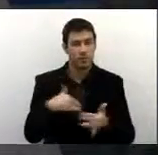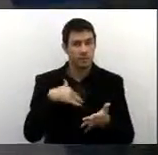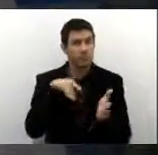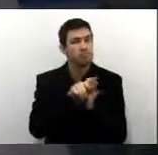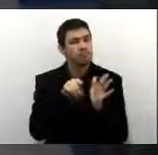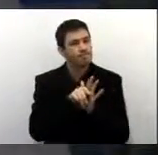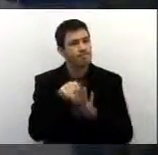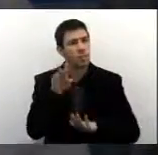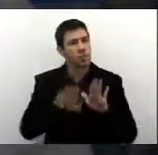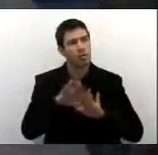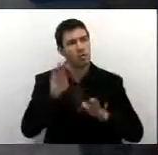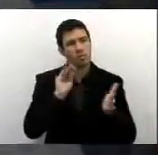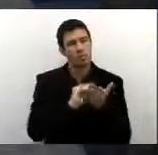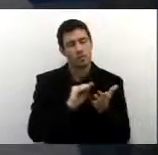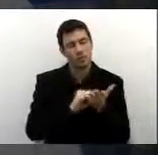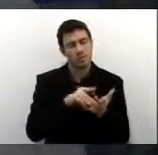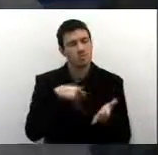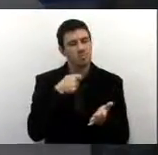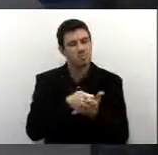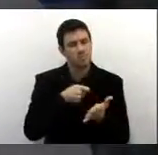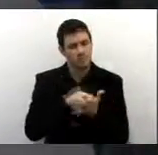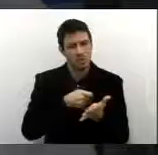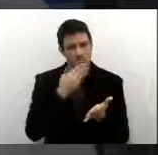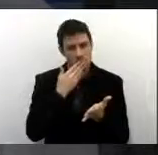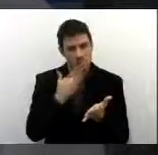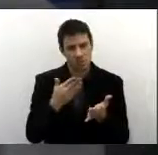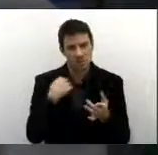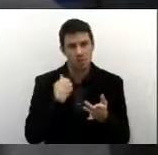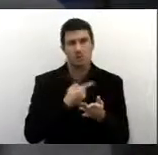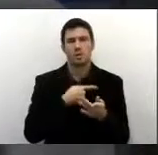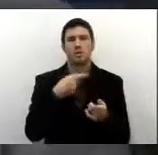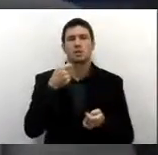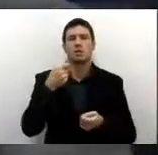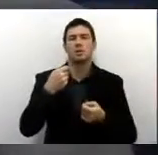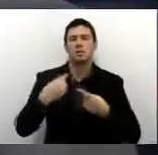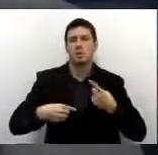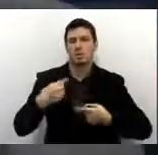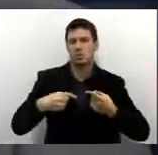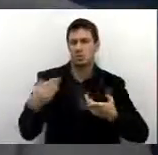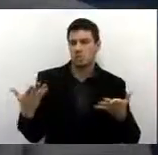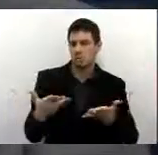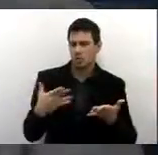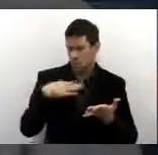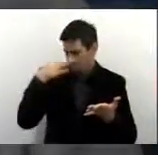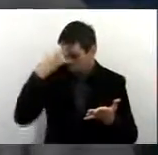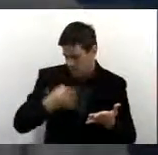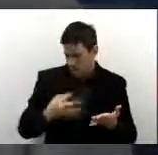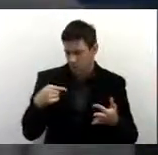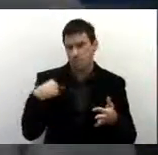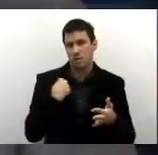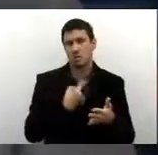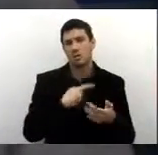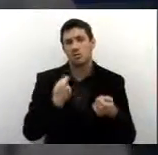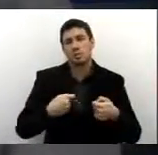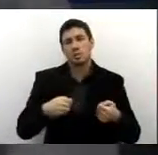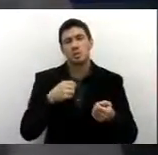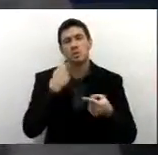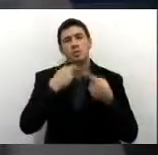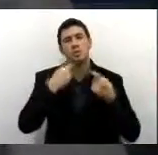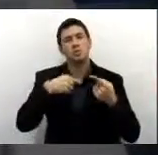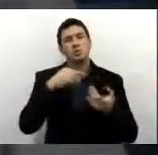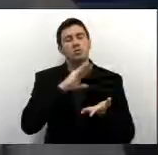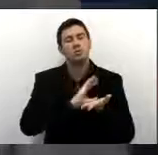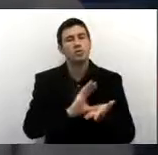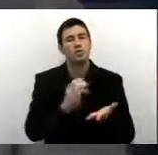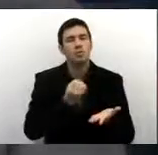questionando, fazendo algumas reivindicações. Não, nós estamos aqui para discutir o orçamento e os números. Você está certo, tem que discutir os números, o que vai ser